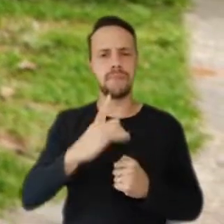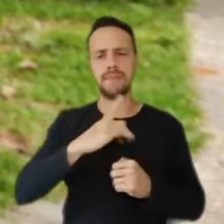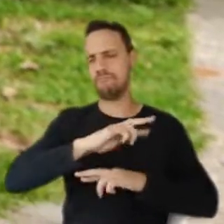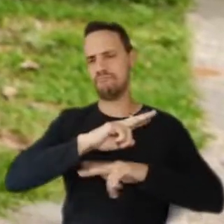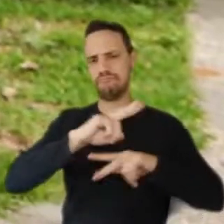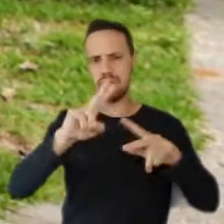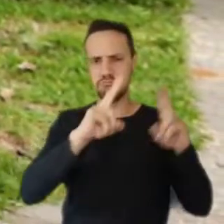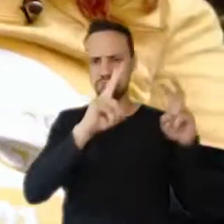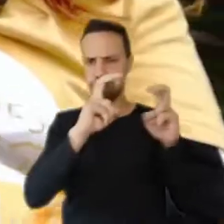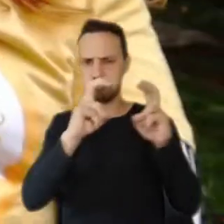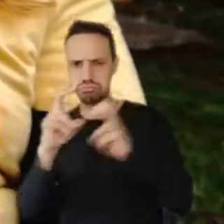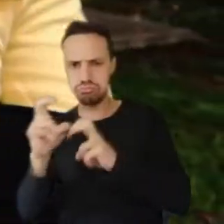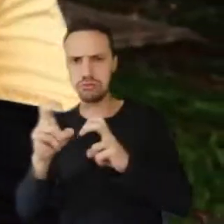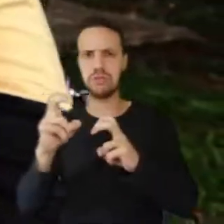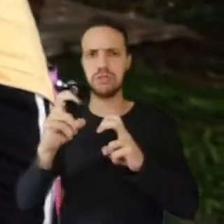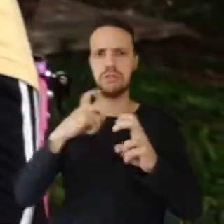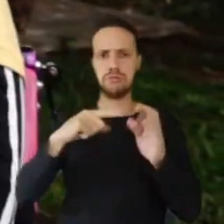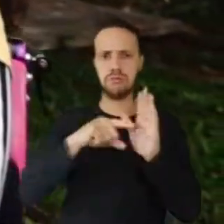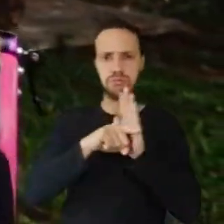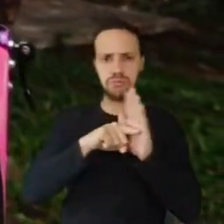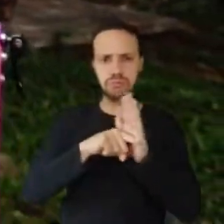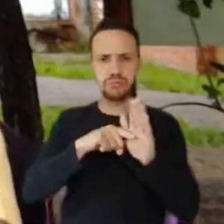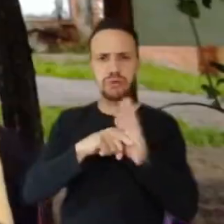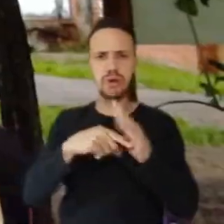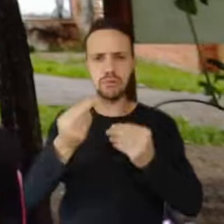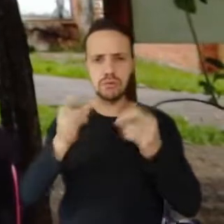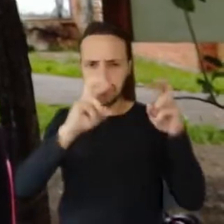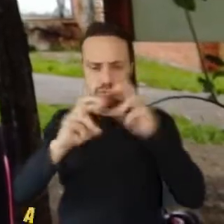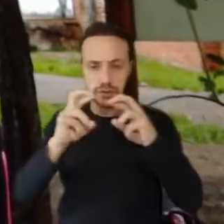avaliados vários temas: causa e estratégia,